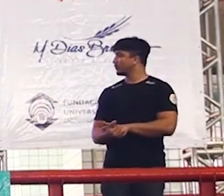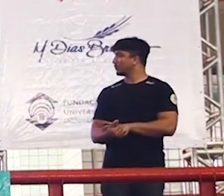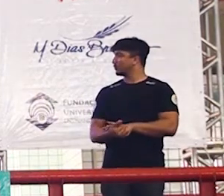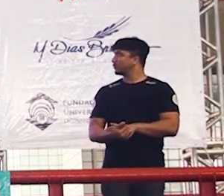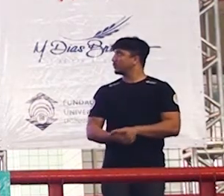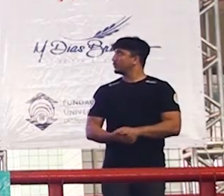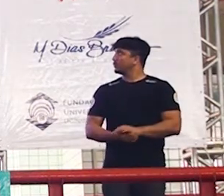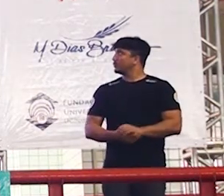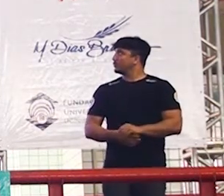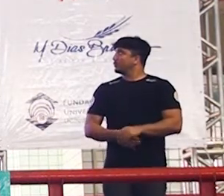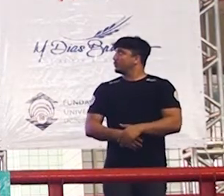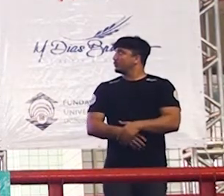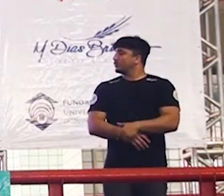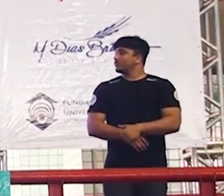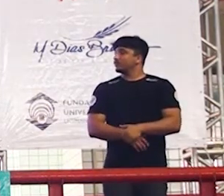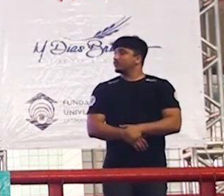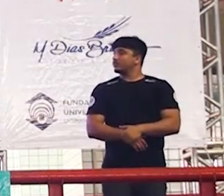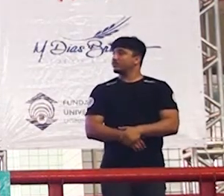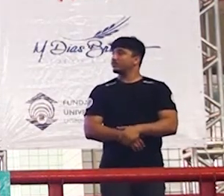E a ironia?